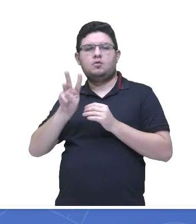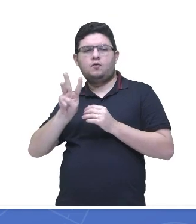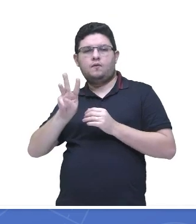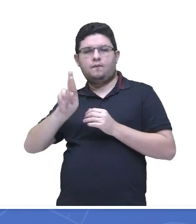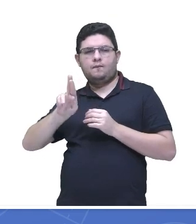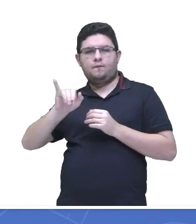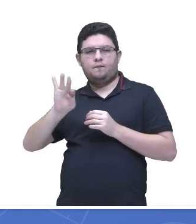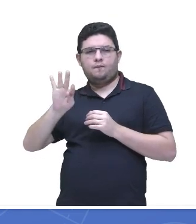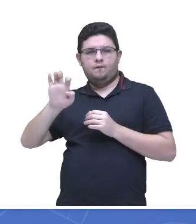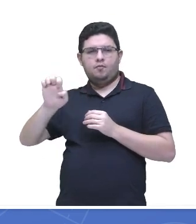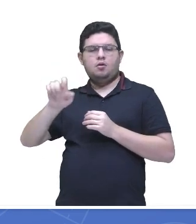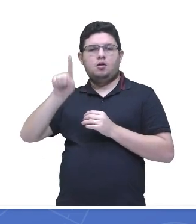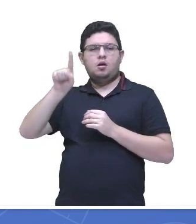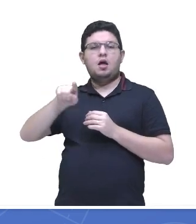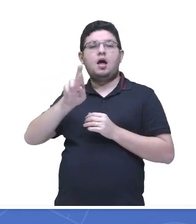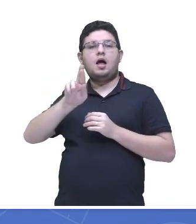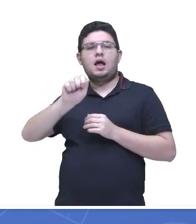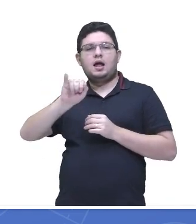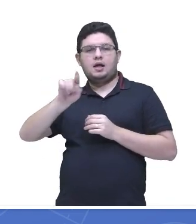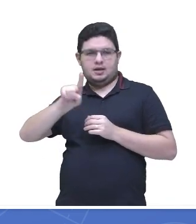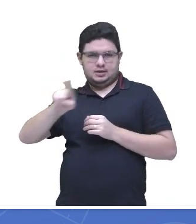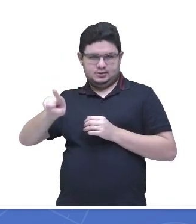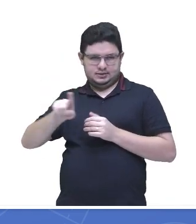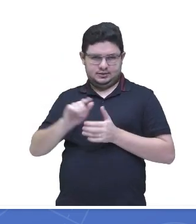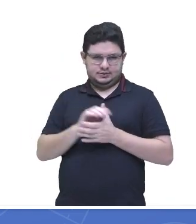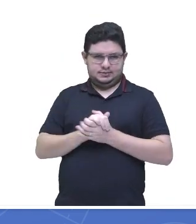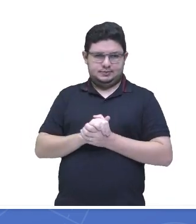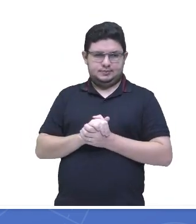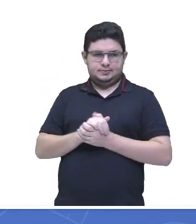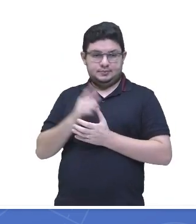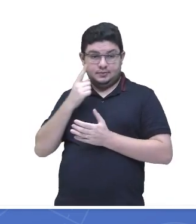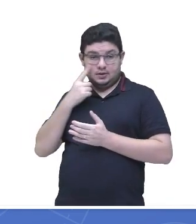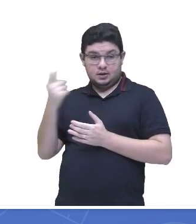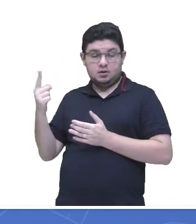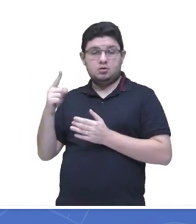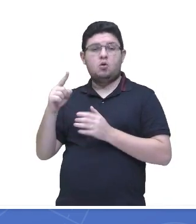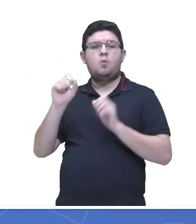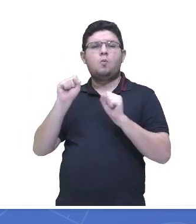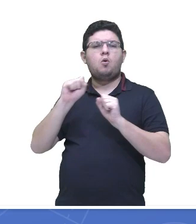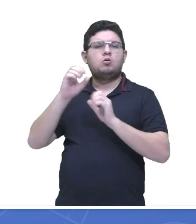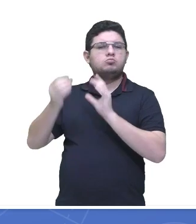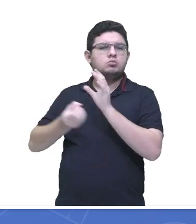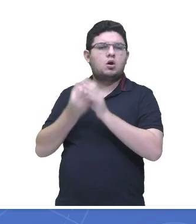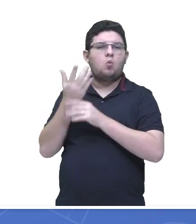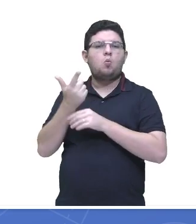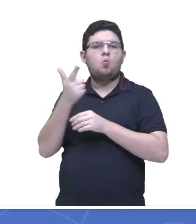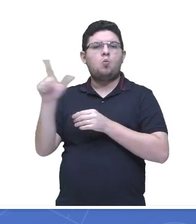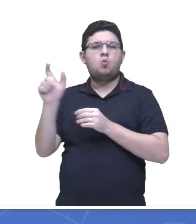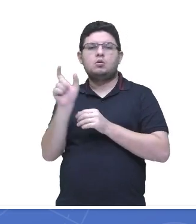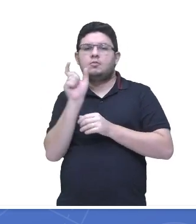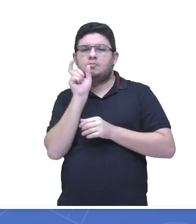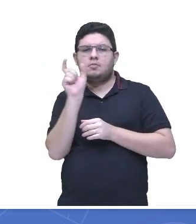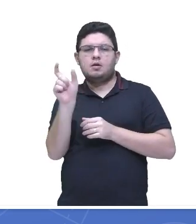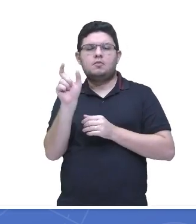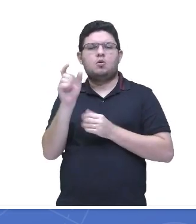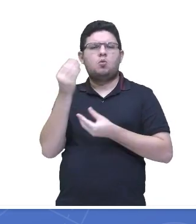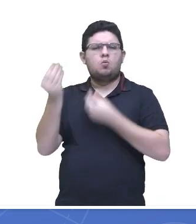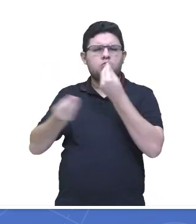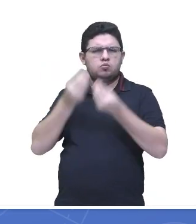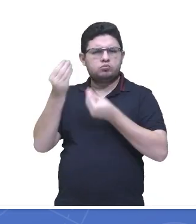primeira palavra que surgiu. A partir desta palavra eu vou criar outras. Vejam comigo que eu vou